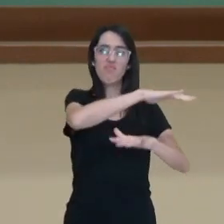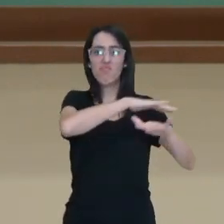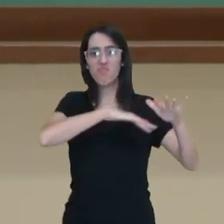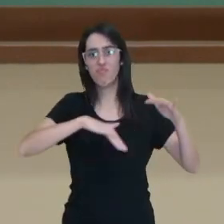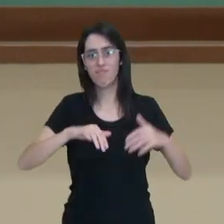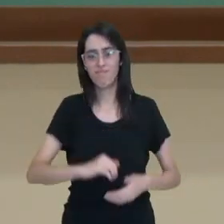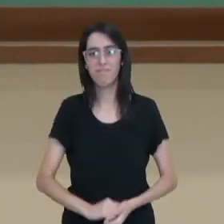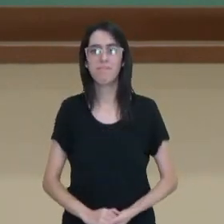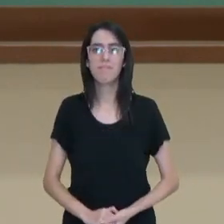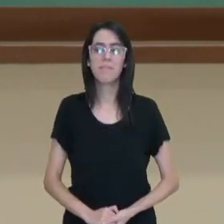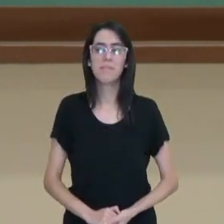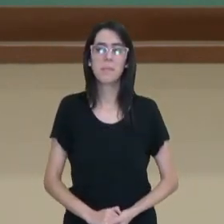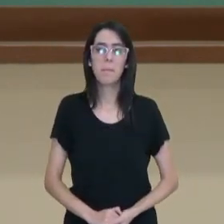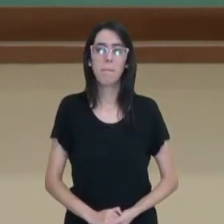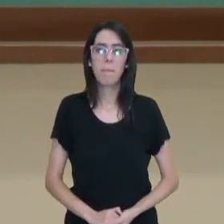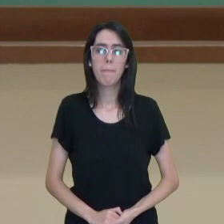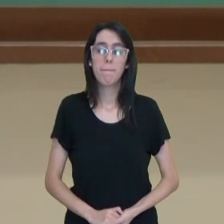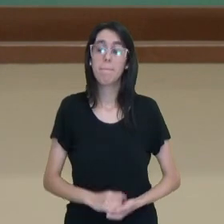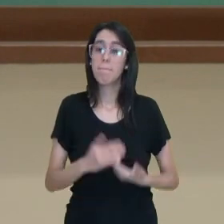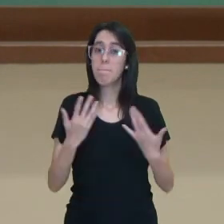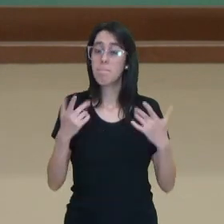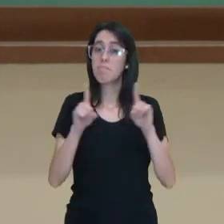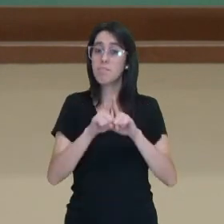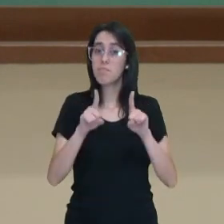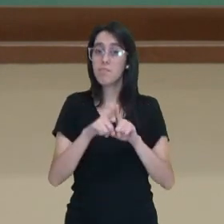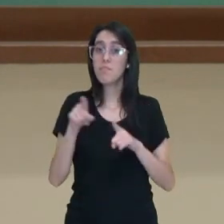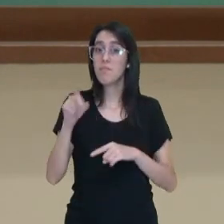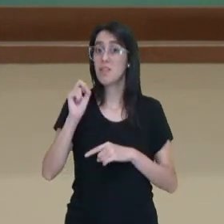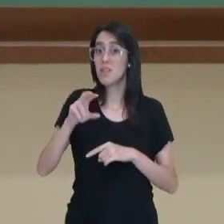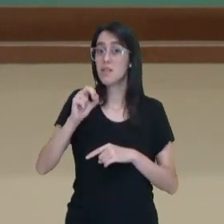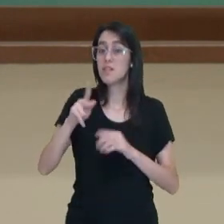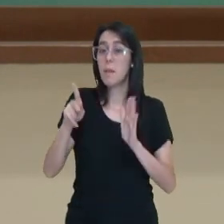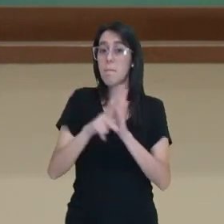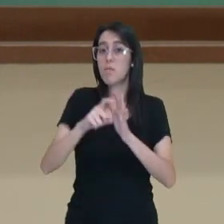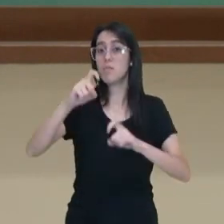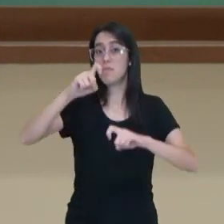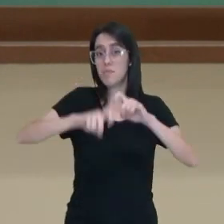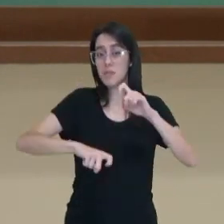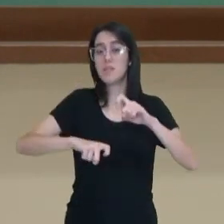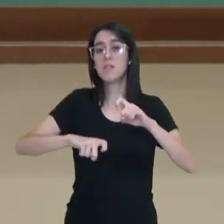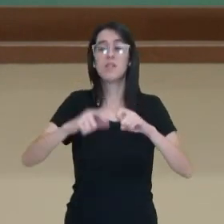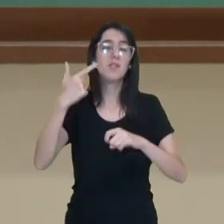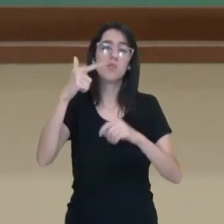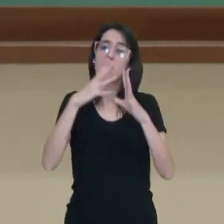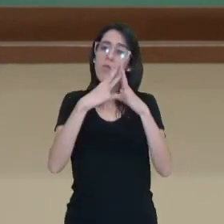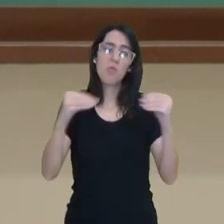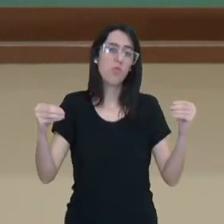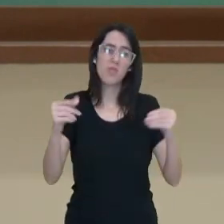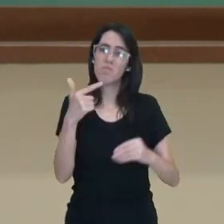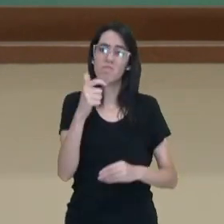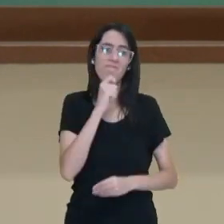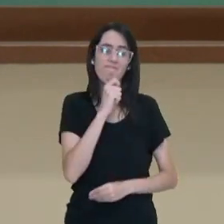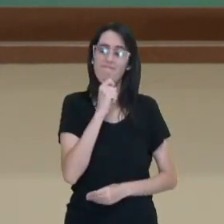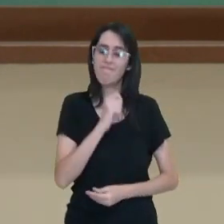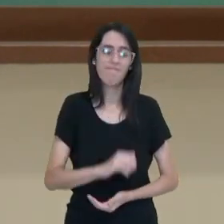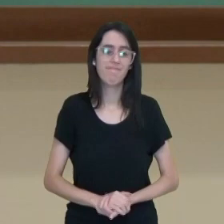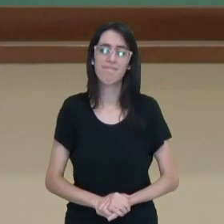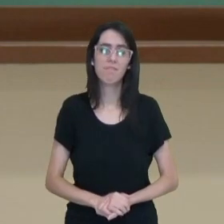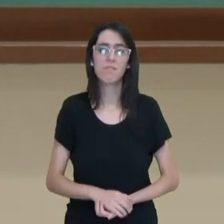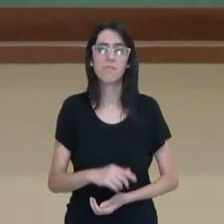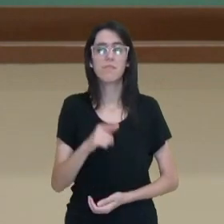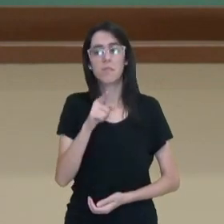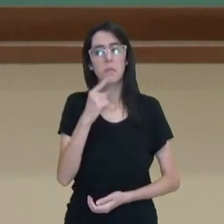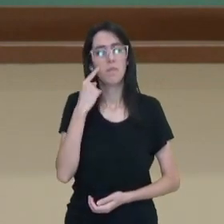afeta humanos, ok? Inclusive é uma infecção sexualmente transmissível que não tem cura, tá? Vocês vão ver que